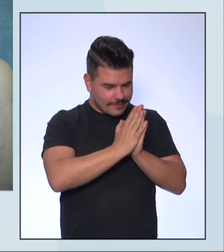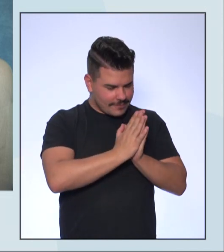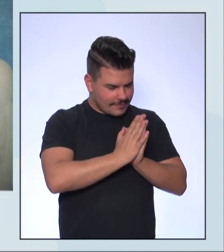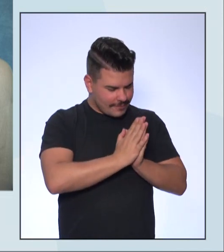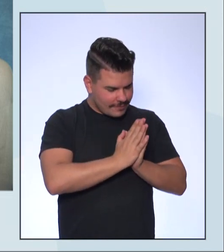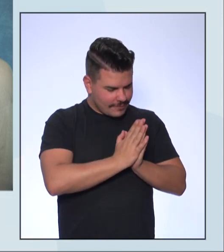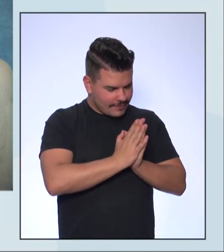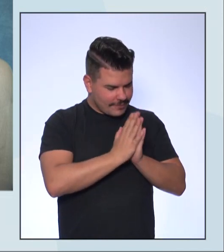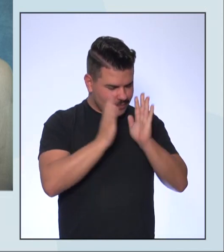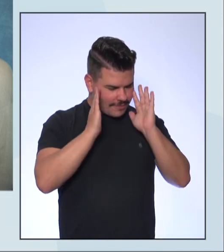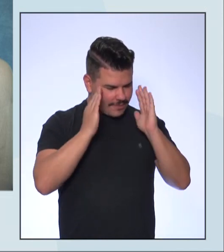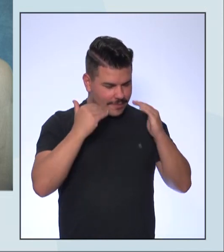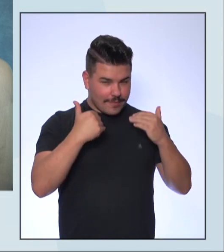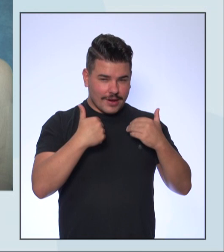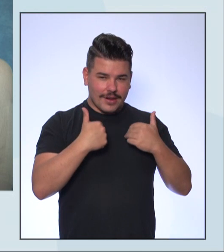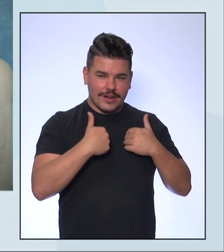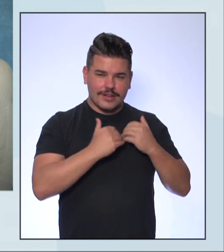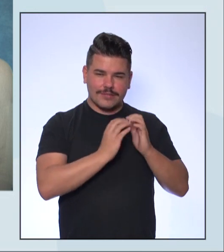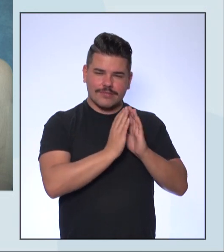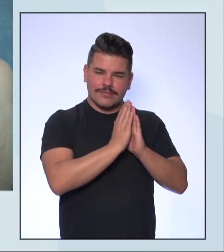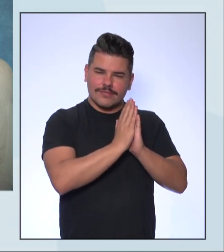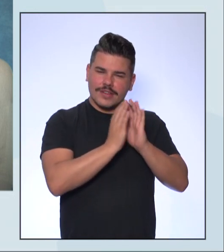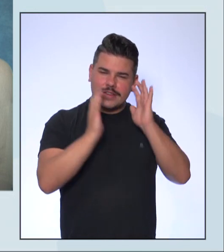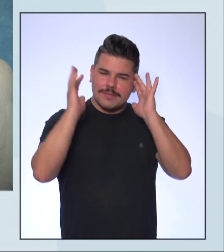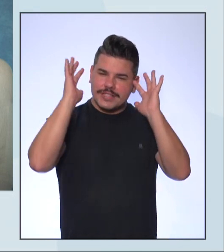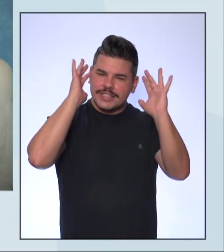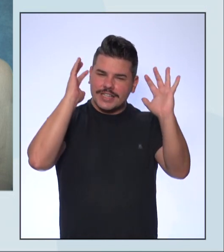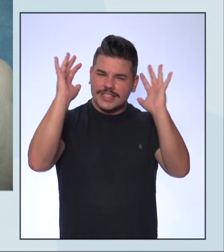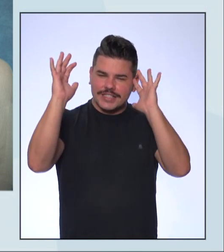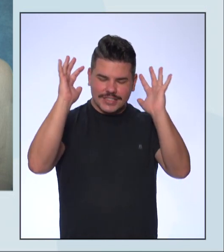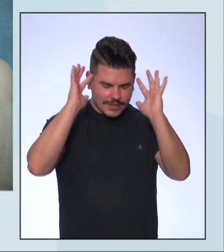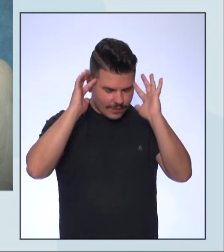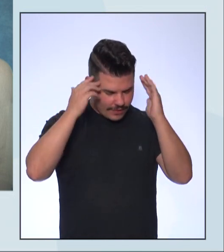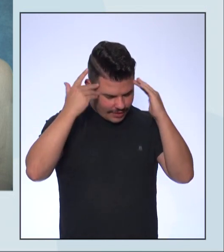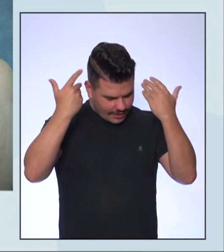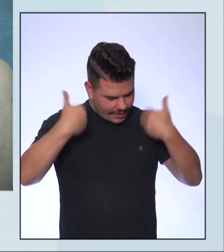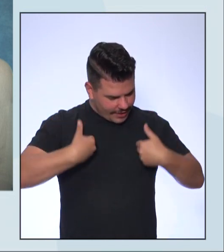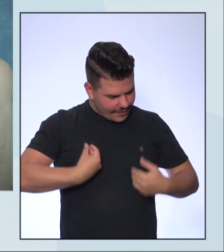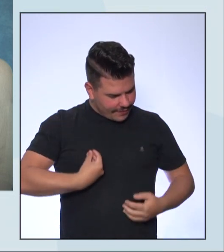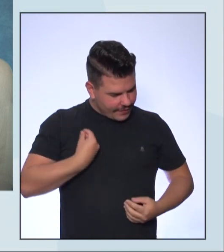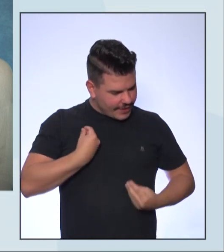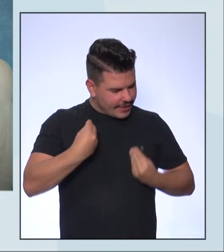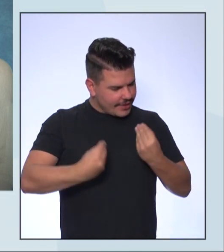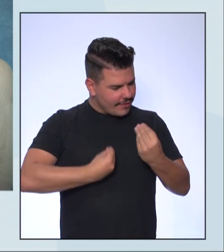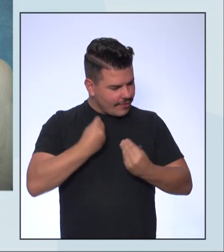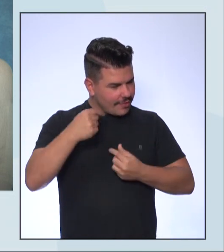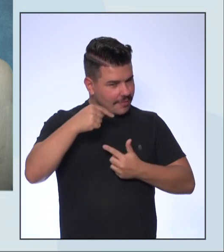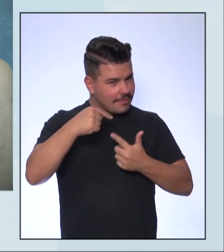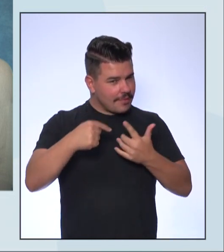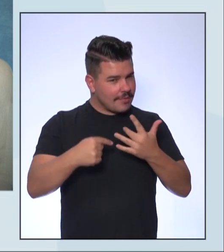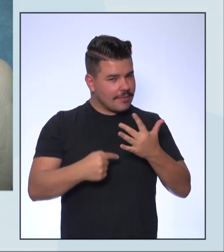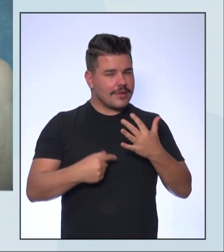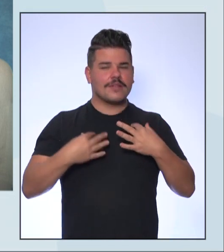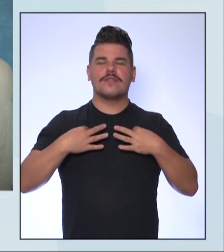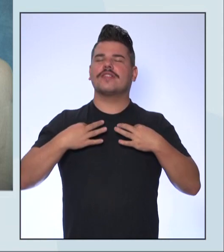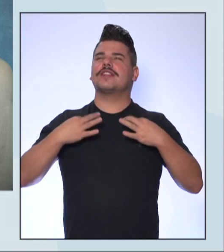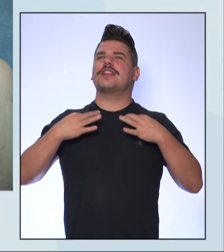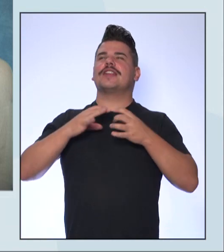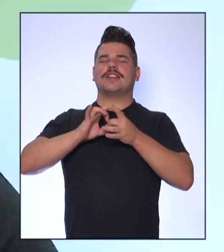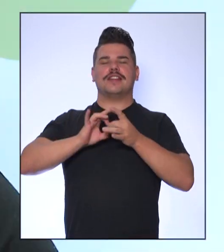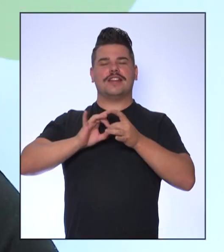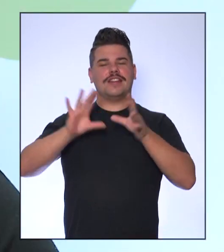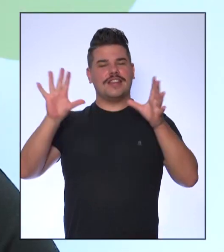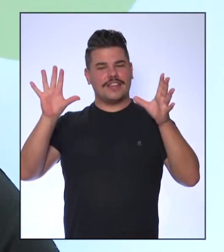mais centrado, né, de reflexão da vida. Então, o que acontece? Essas